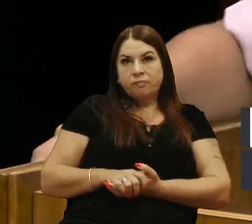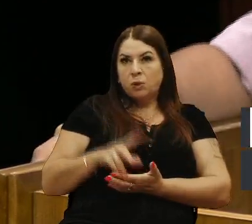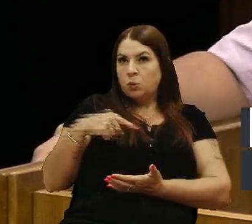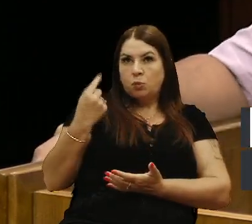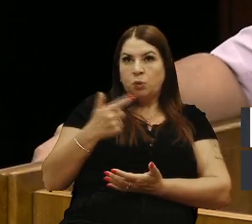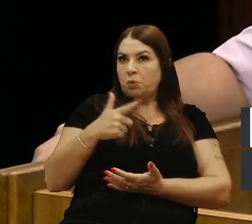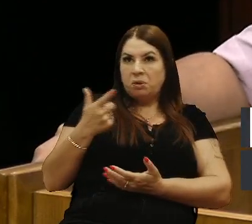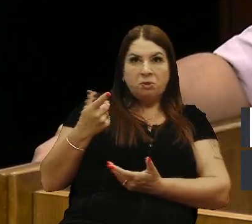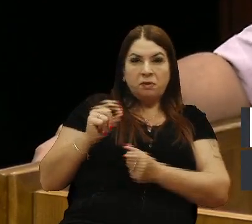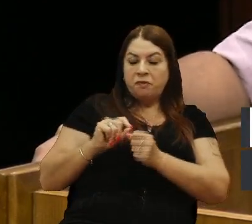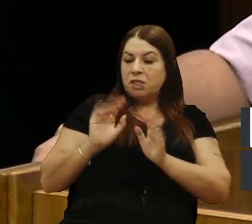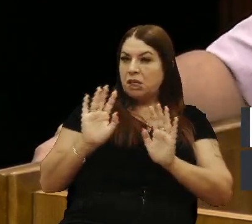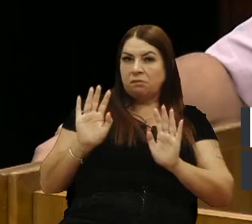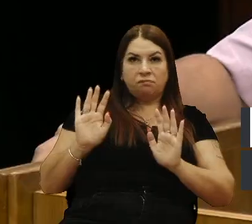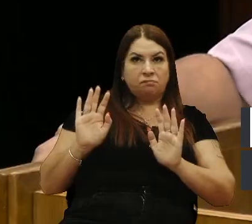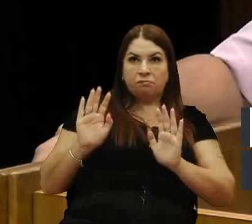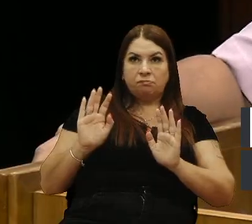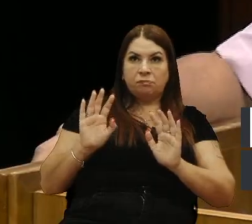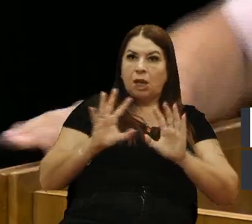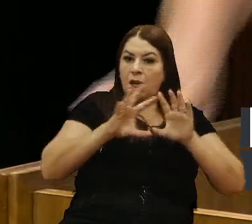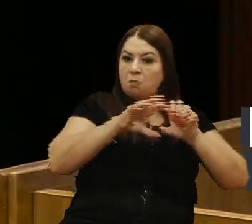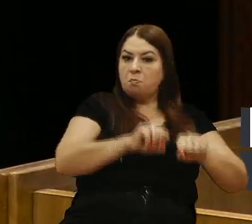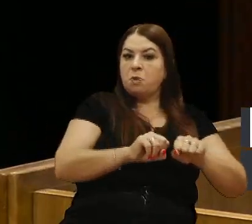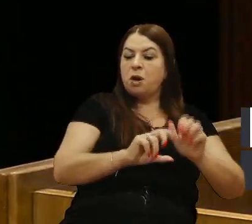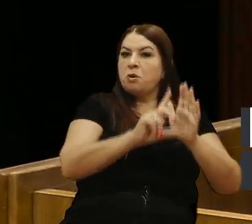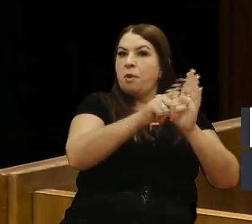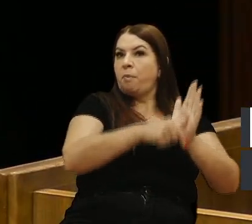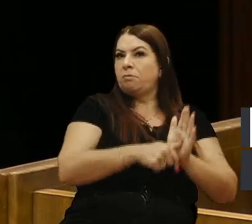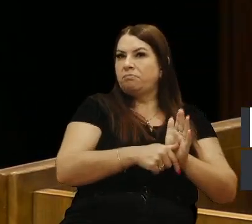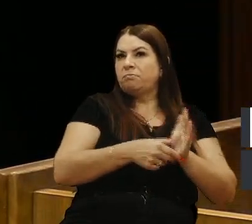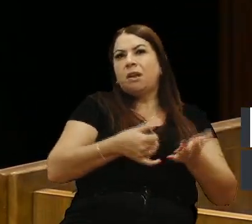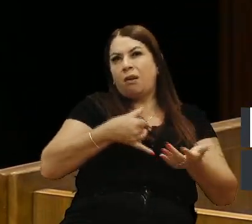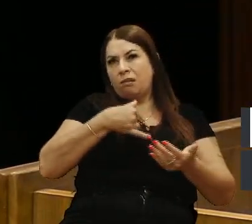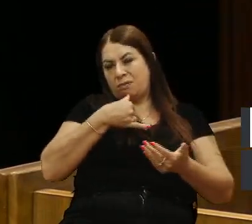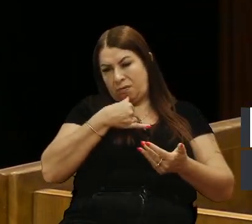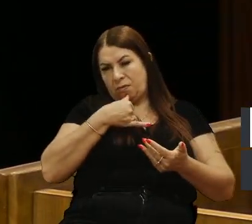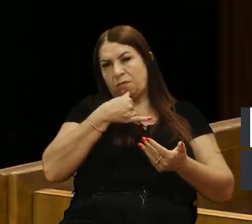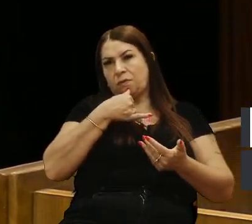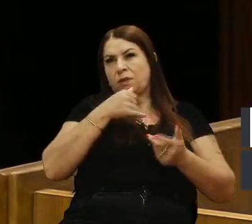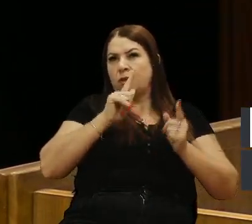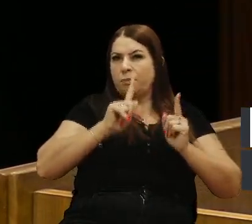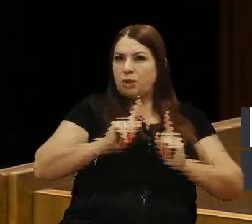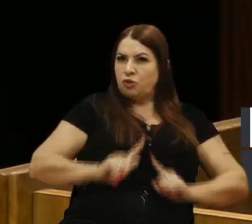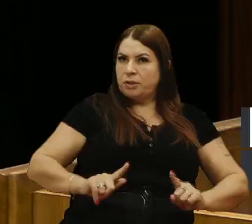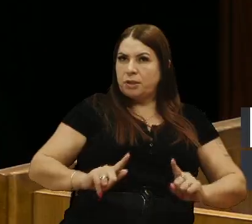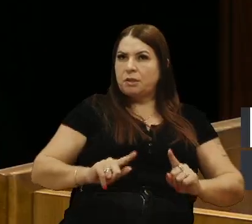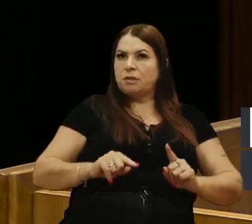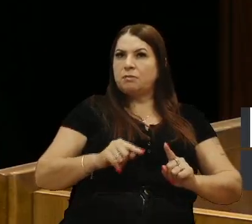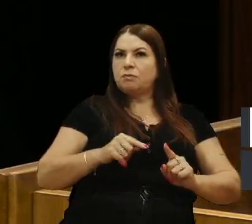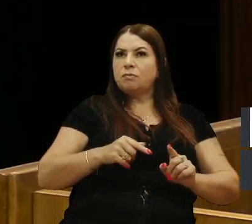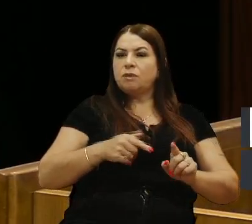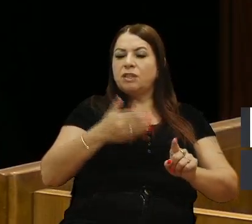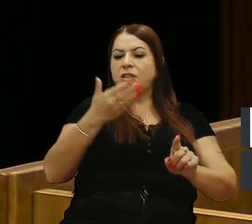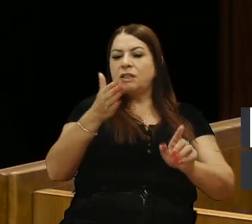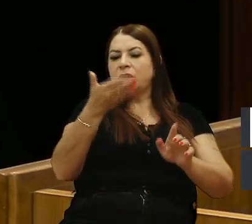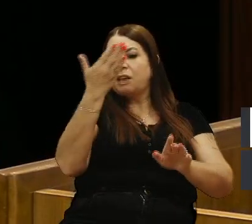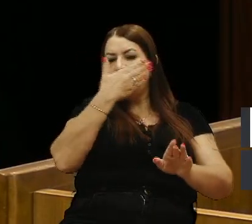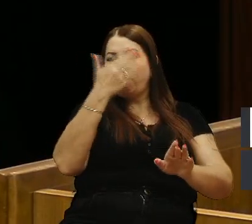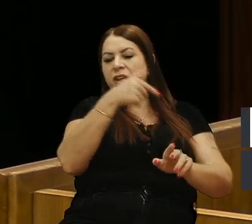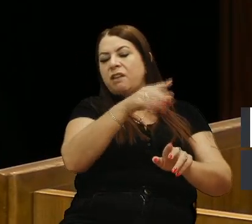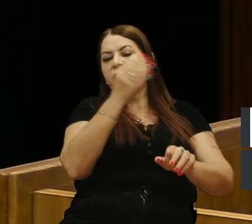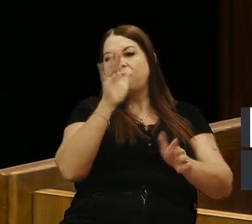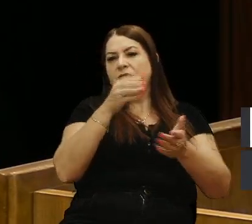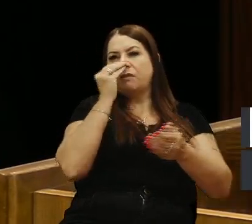não temos o que fazer. Eles ocuparam depois. É triste uma gestão que vira as costas para os